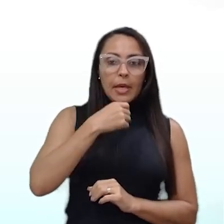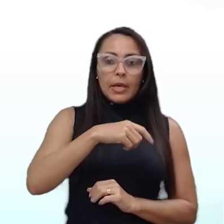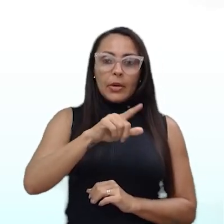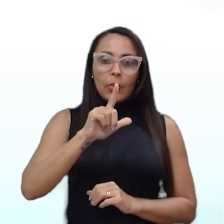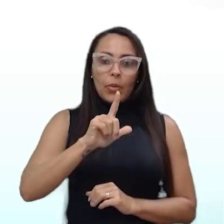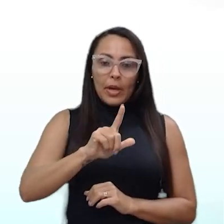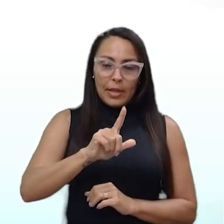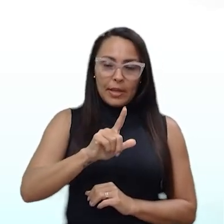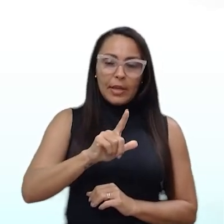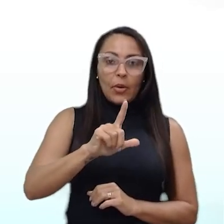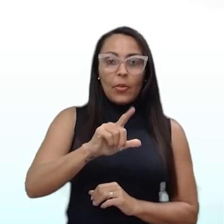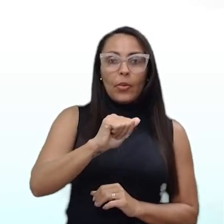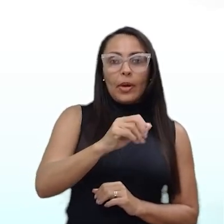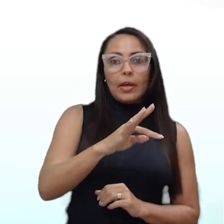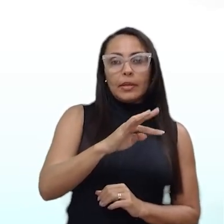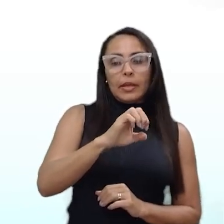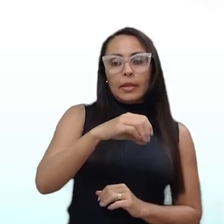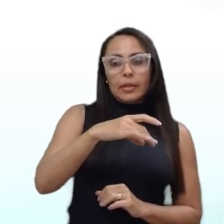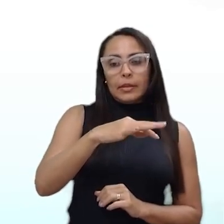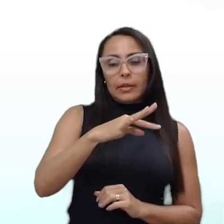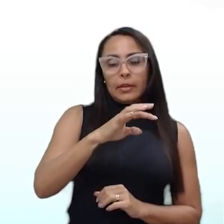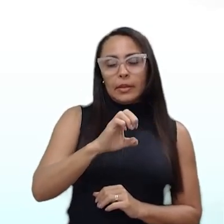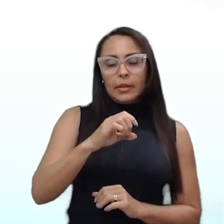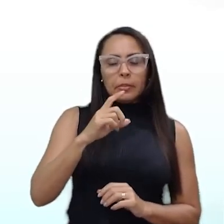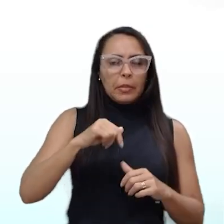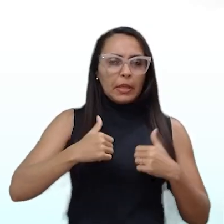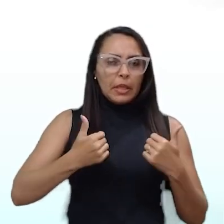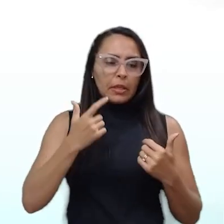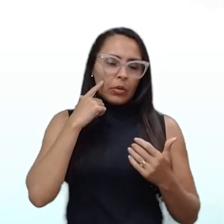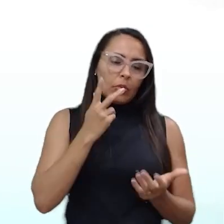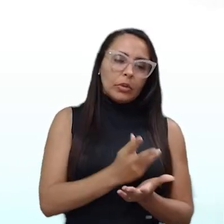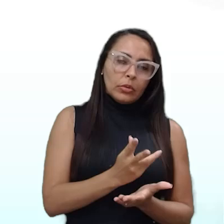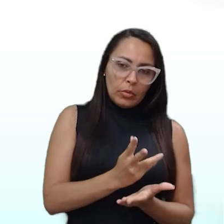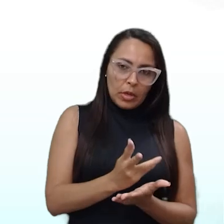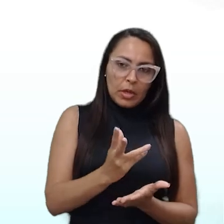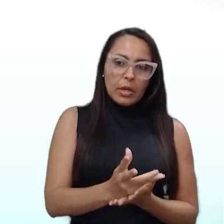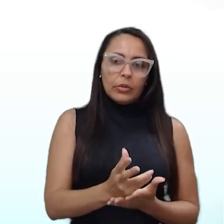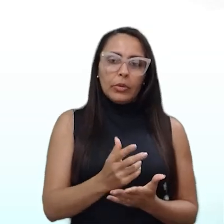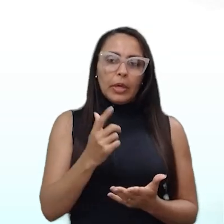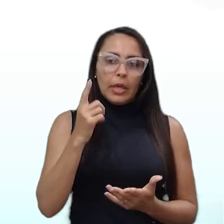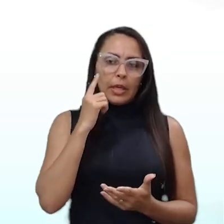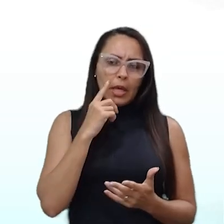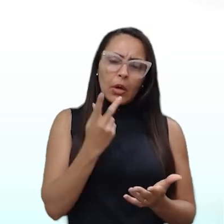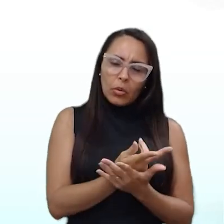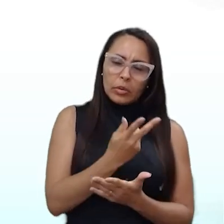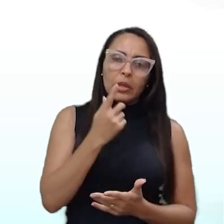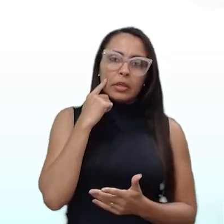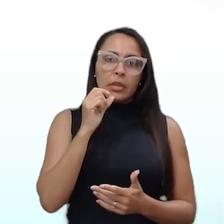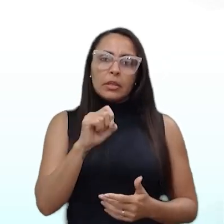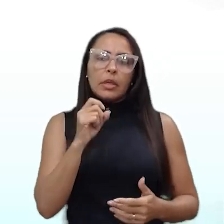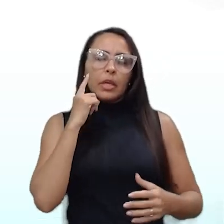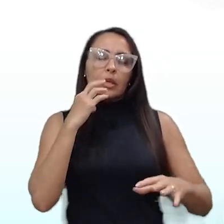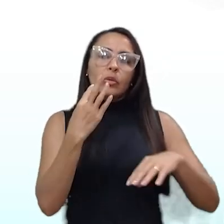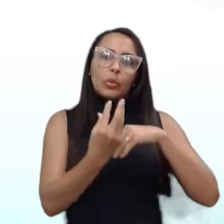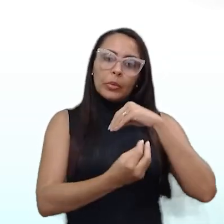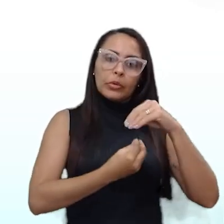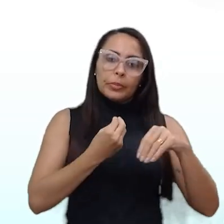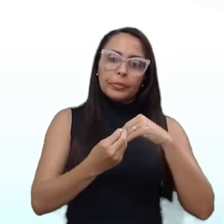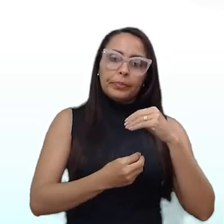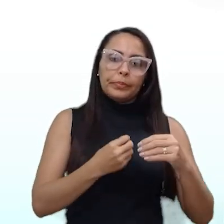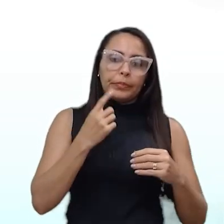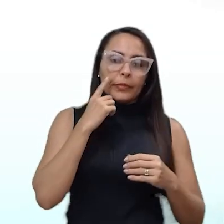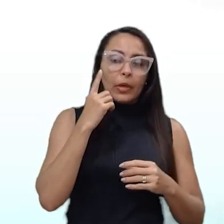calor latente, belezinha? Bom, dando sequência a esse calor latente, tá? Ele ocorre quando essa substância ela